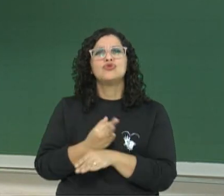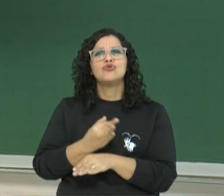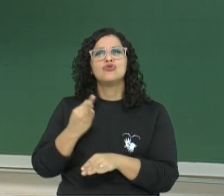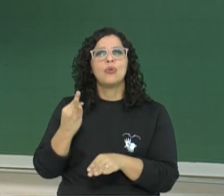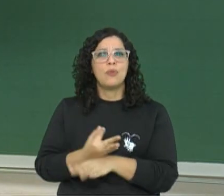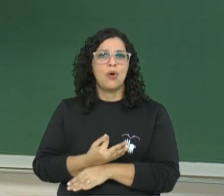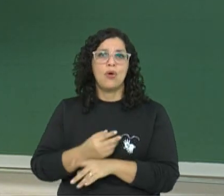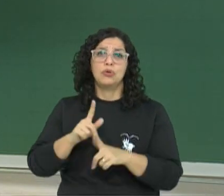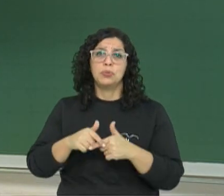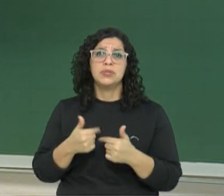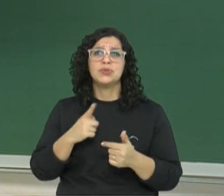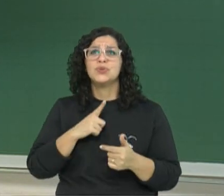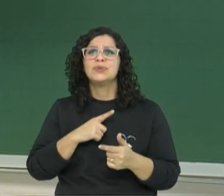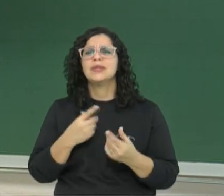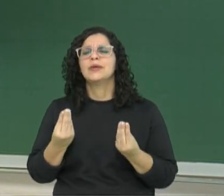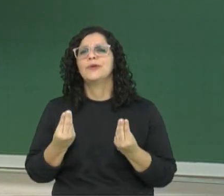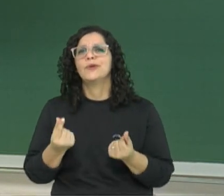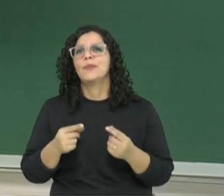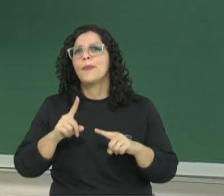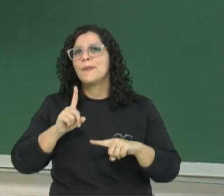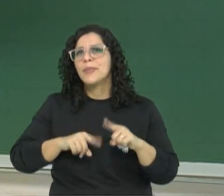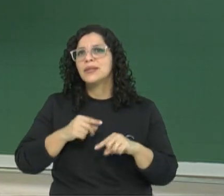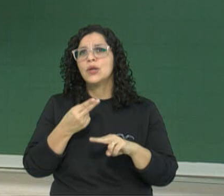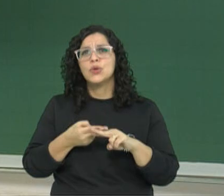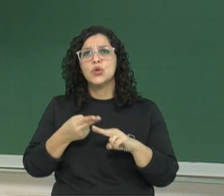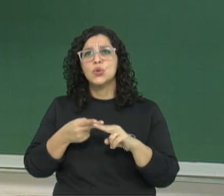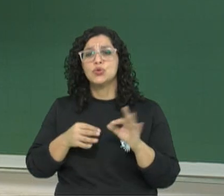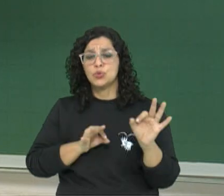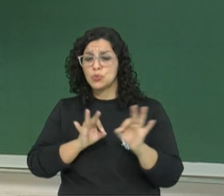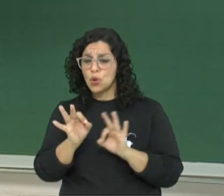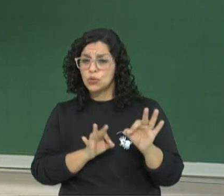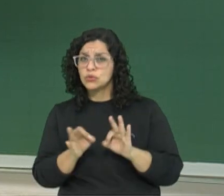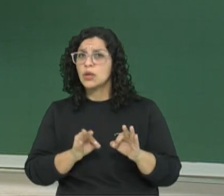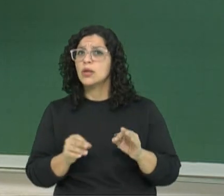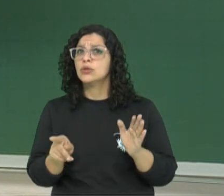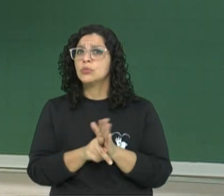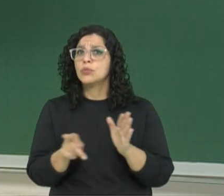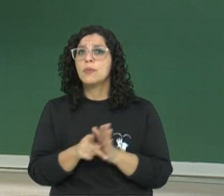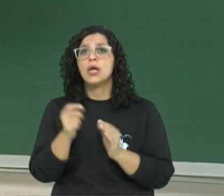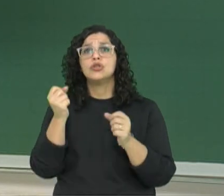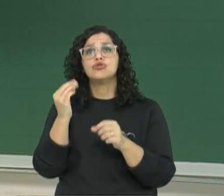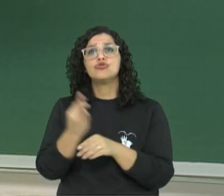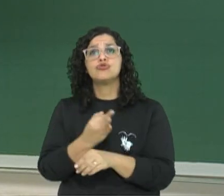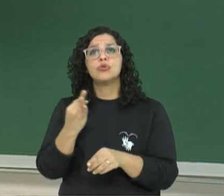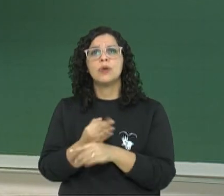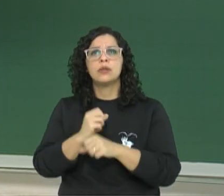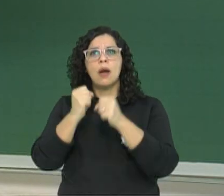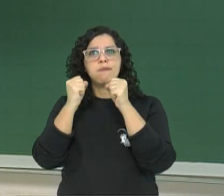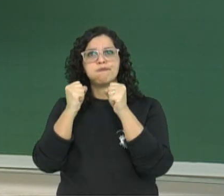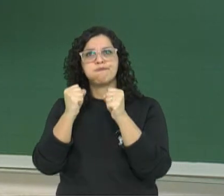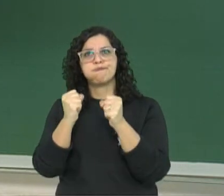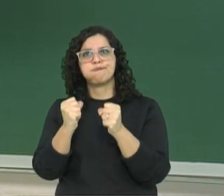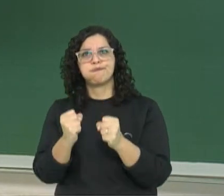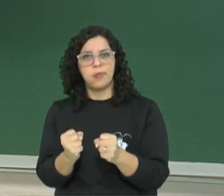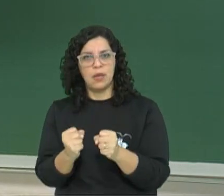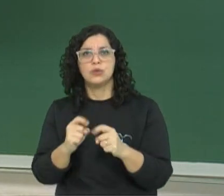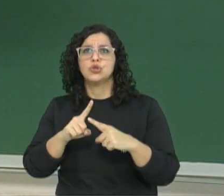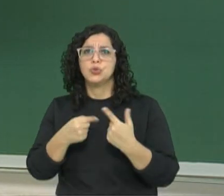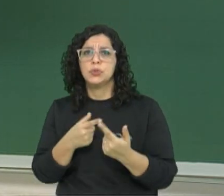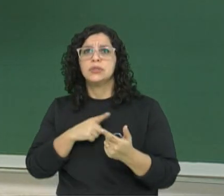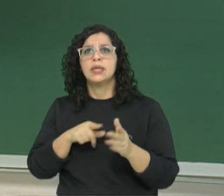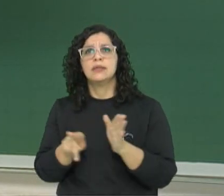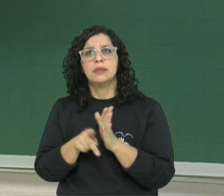é fabricado, ele não é projetado, melhor dizendo, para você poder suportar grandes pesos, né? Então por isso que